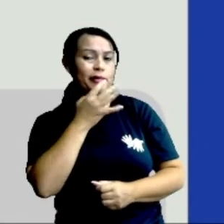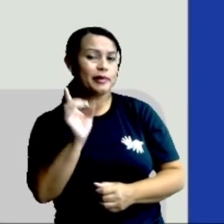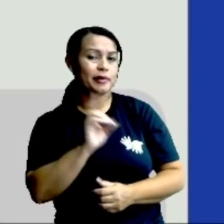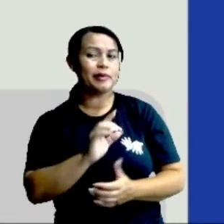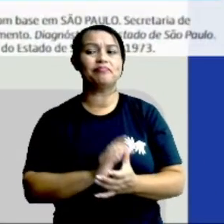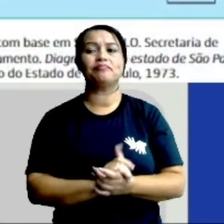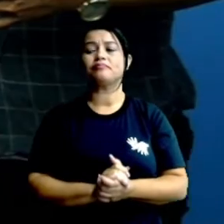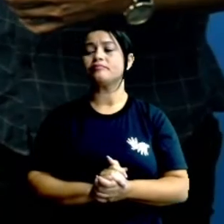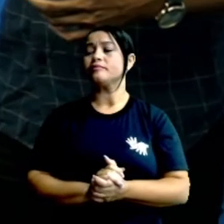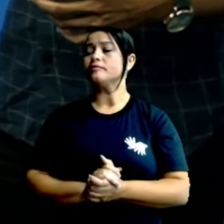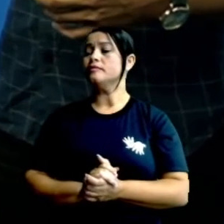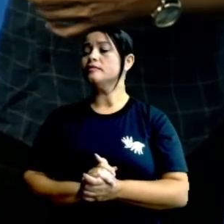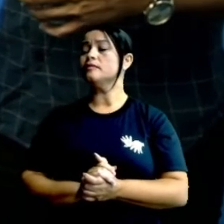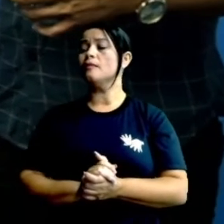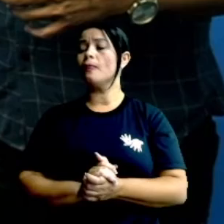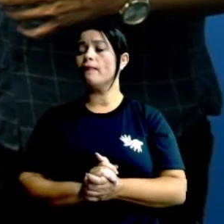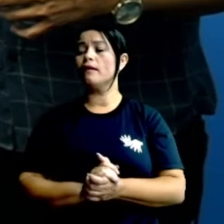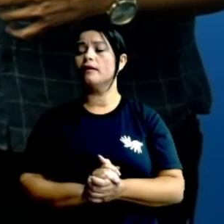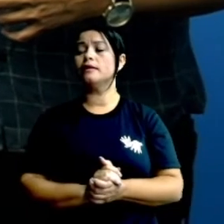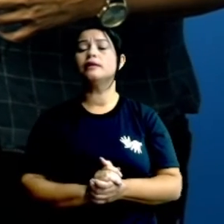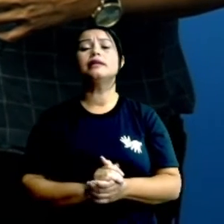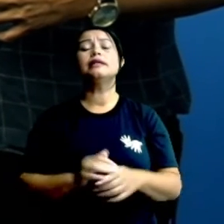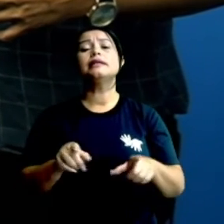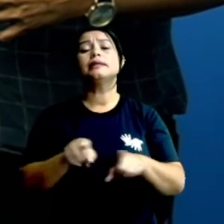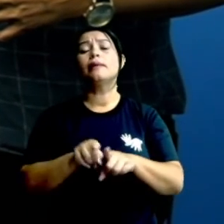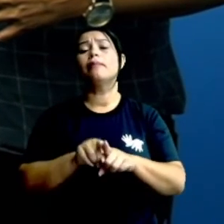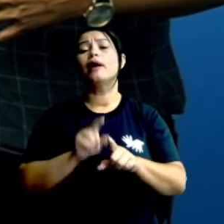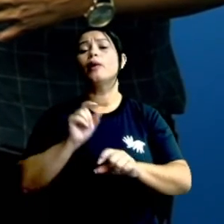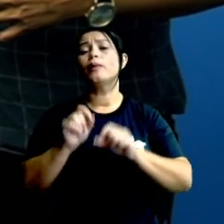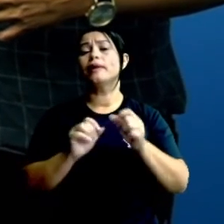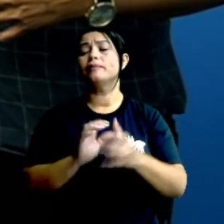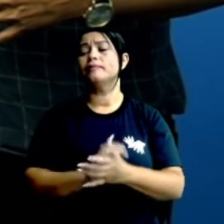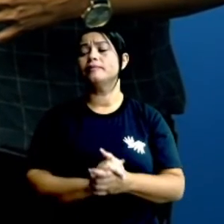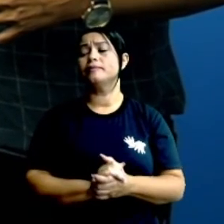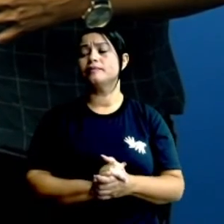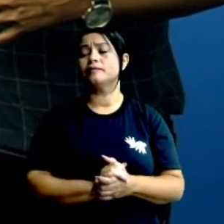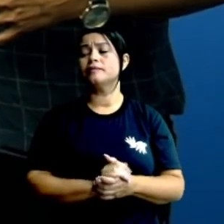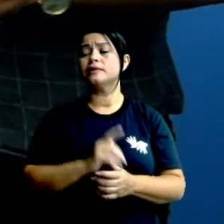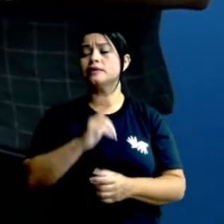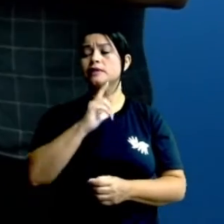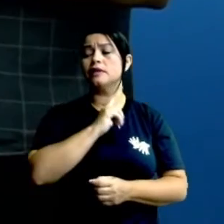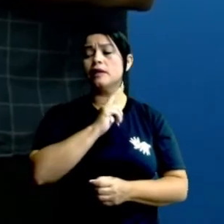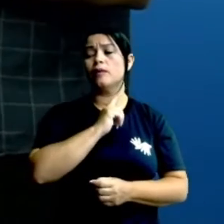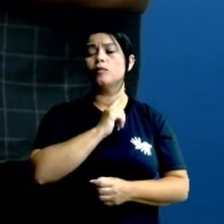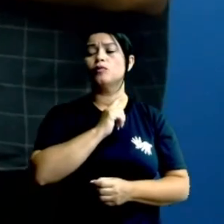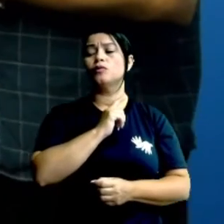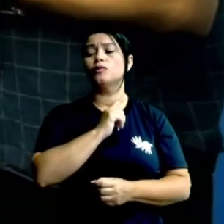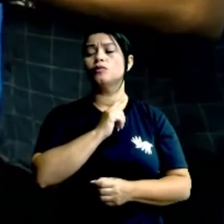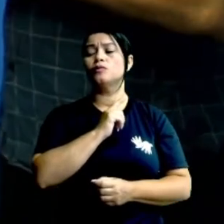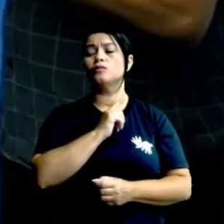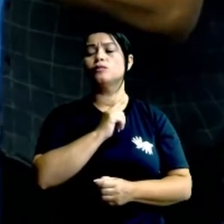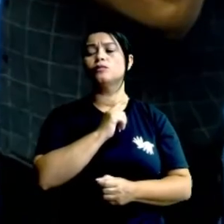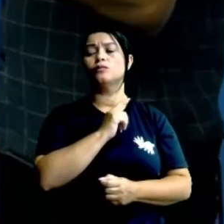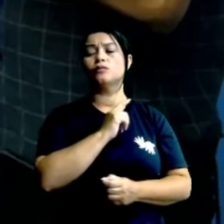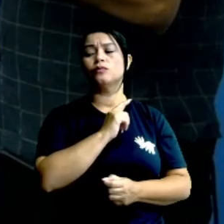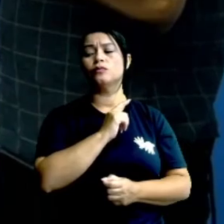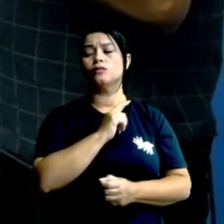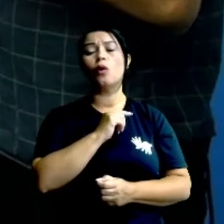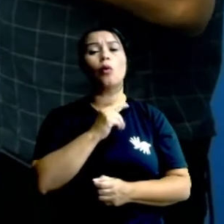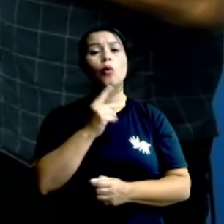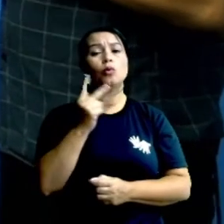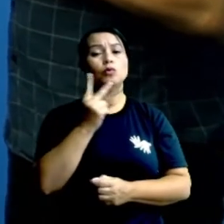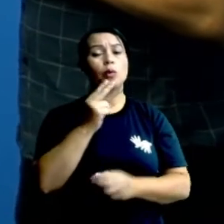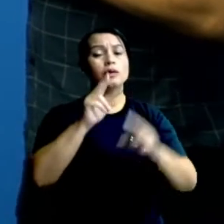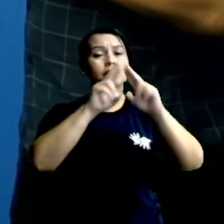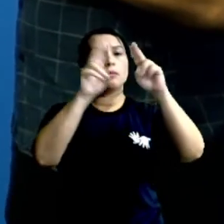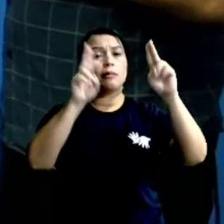Bem, ainda sobre essa perspectiva, a gente tem aqui, no caso, dois mapas